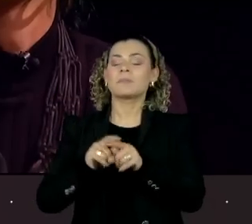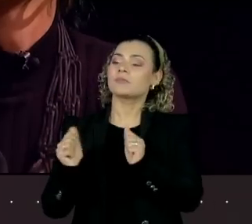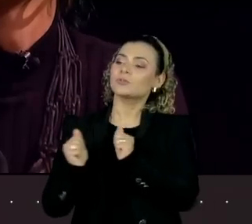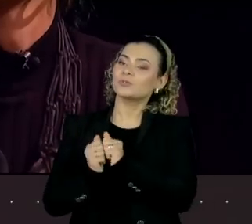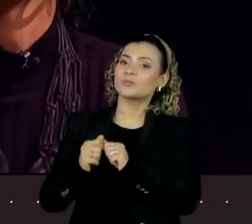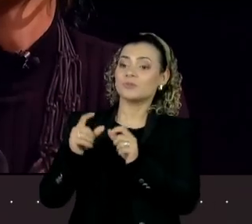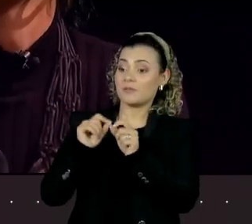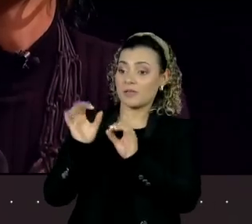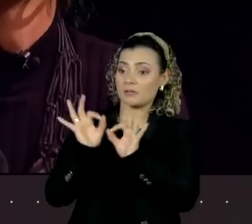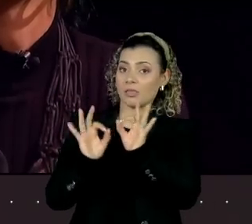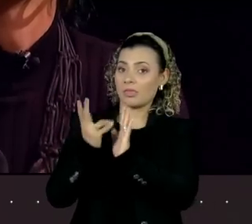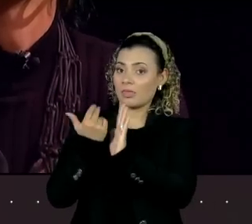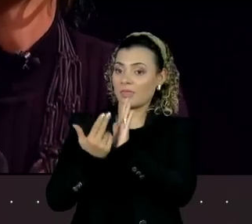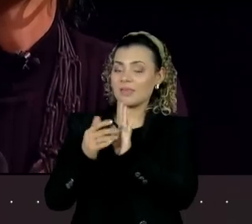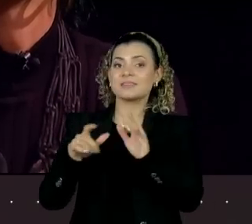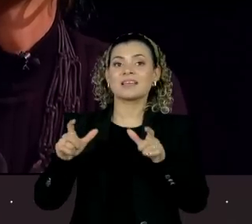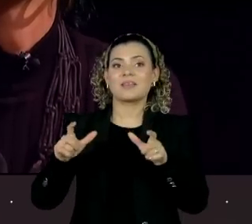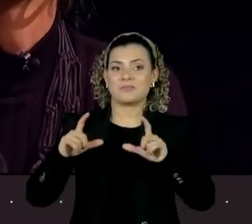banda.